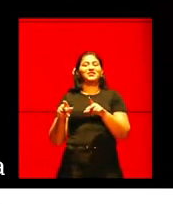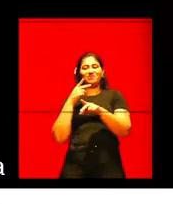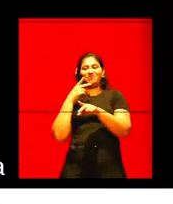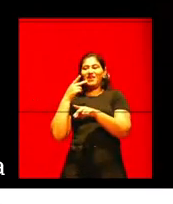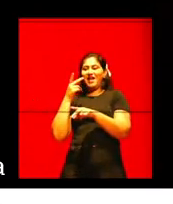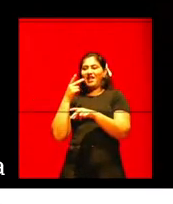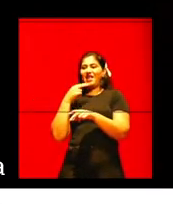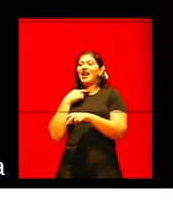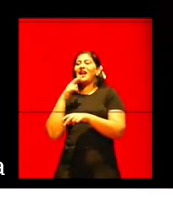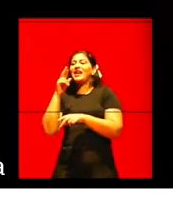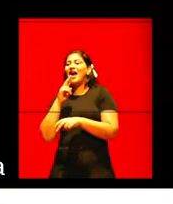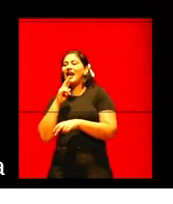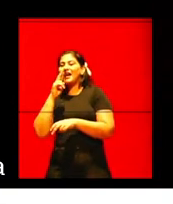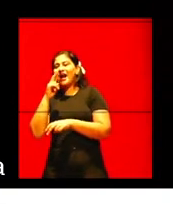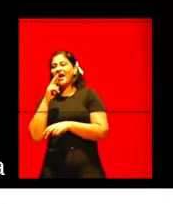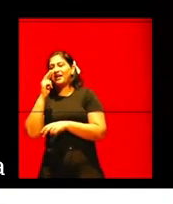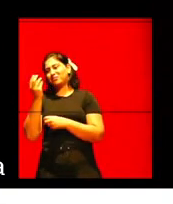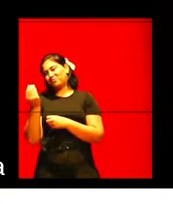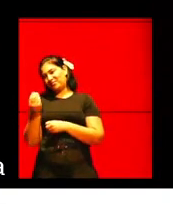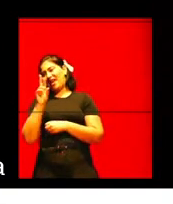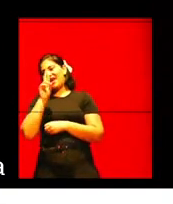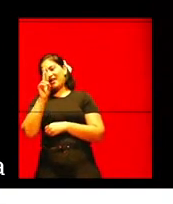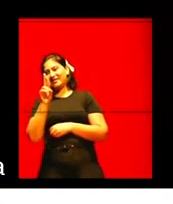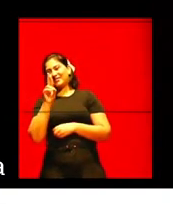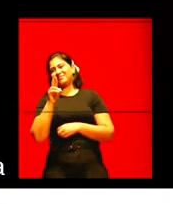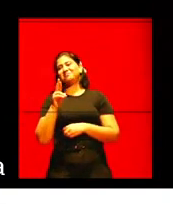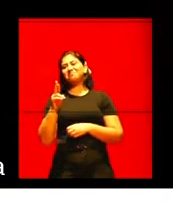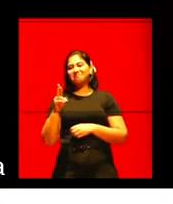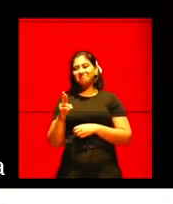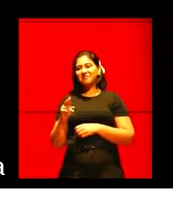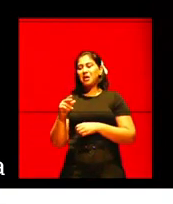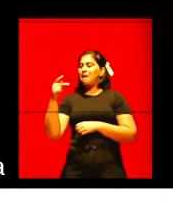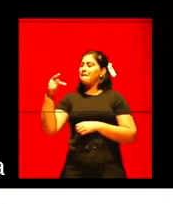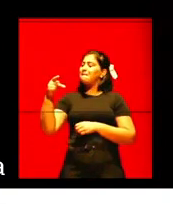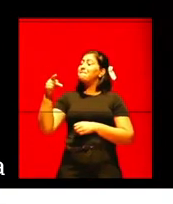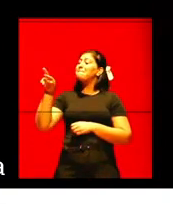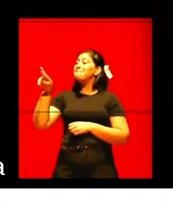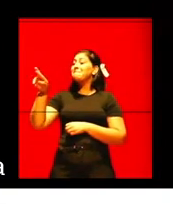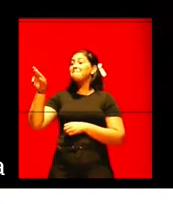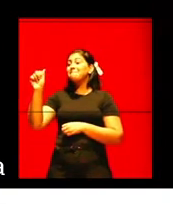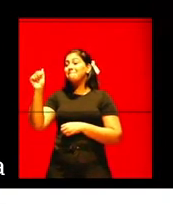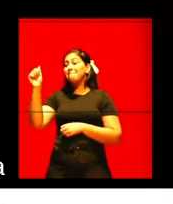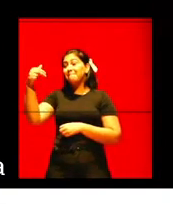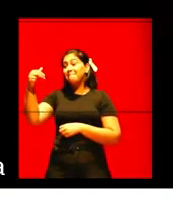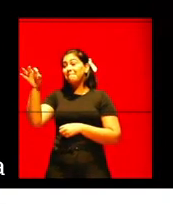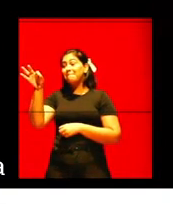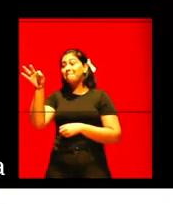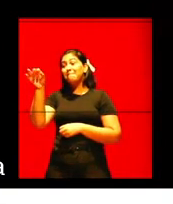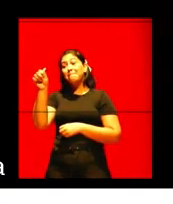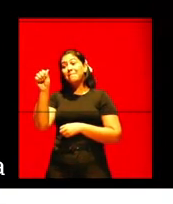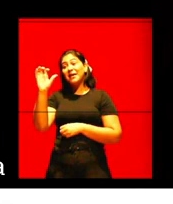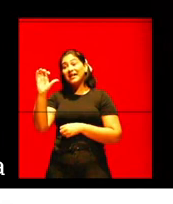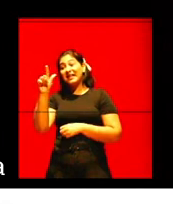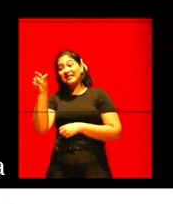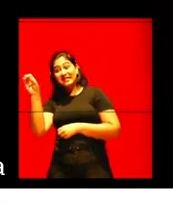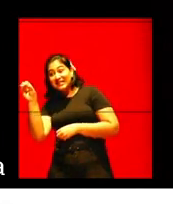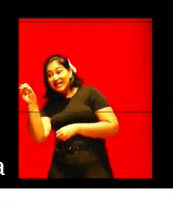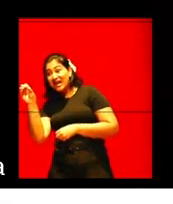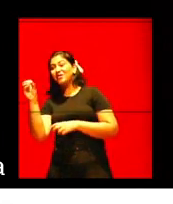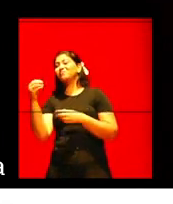censurada, né? Devido a essas palavras, plantação, né? O povo de lá falava desse jeito, ele colocou,